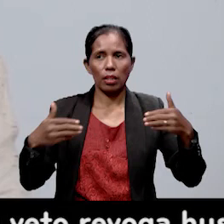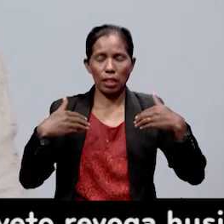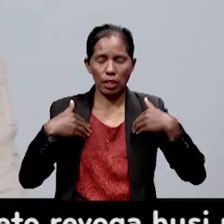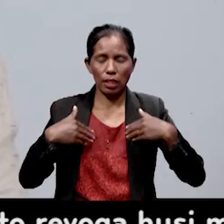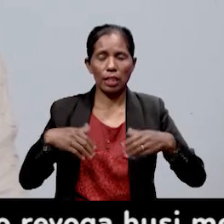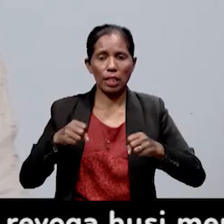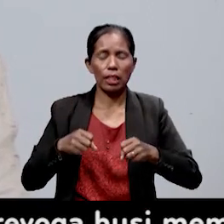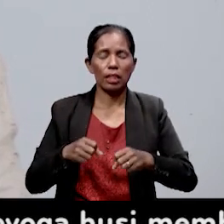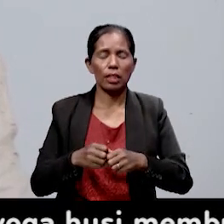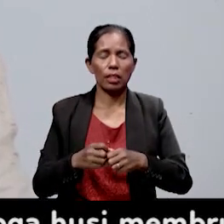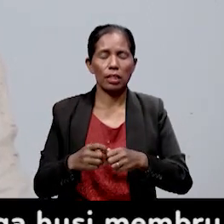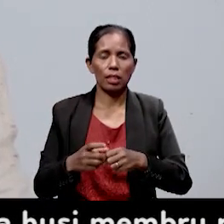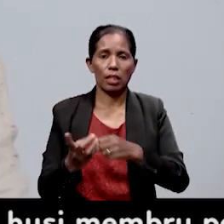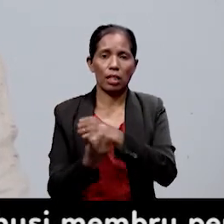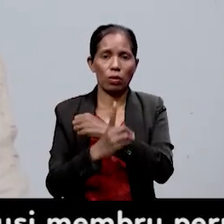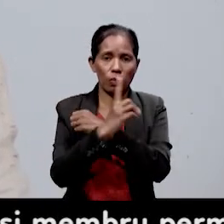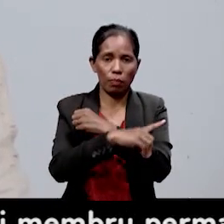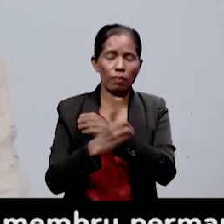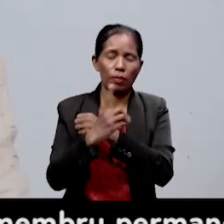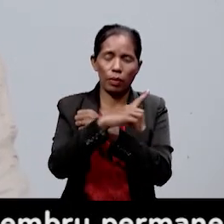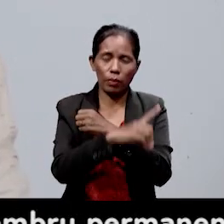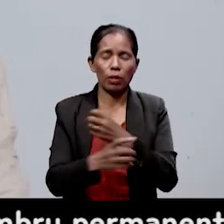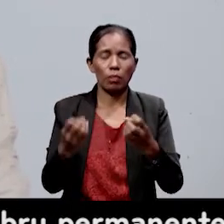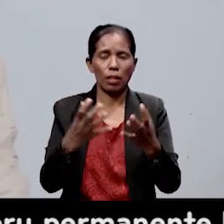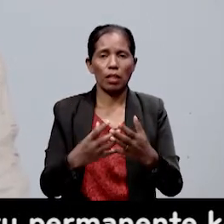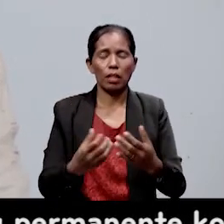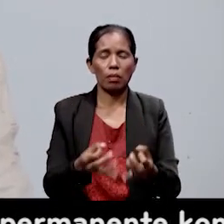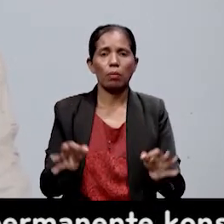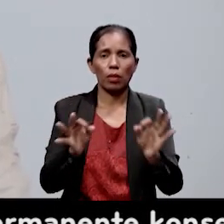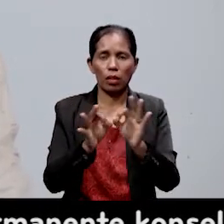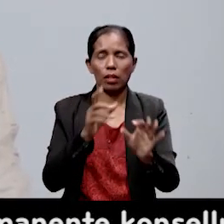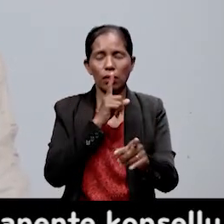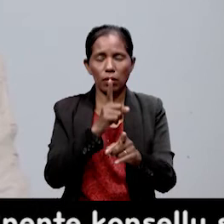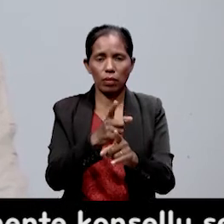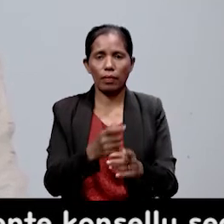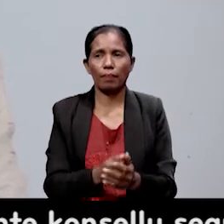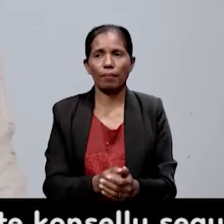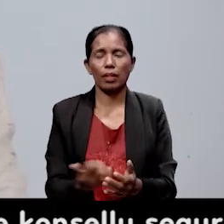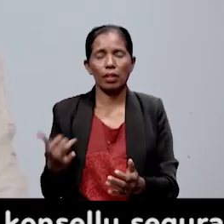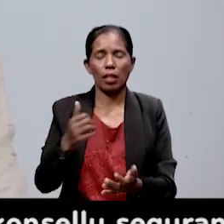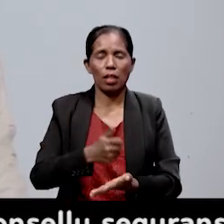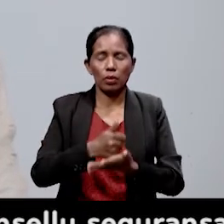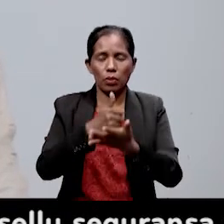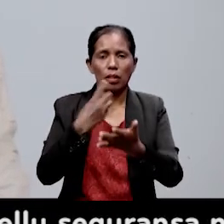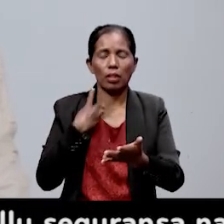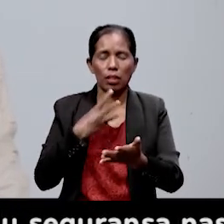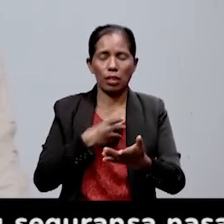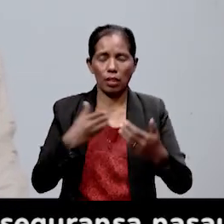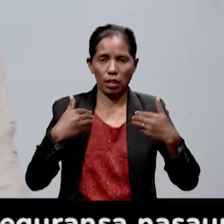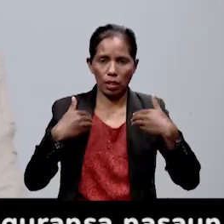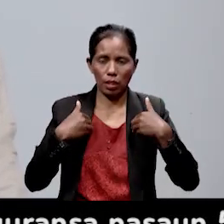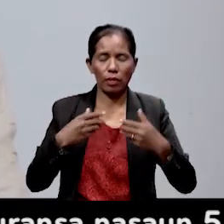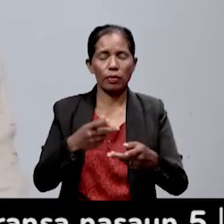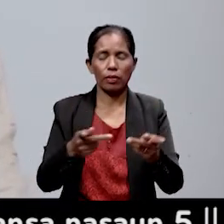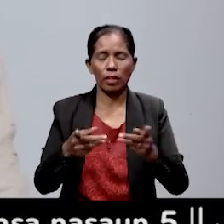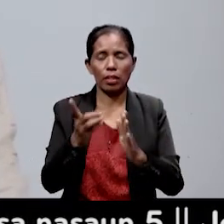baratos ne has a atração turista que é importante ter teves. Se sira ajuda ita estabelece a Centro